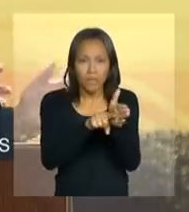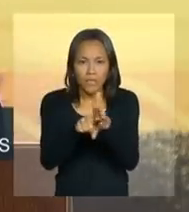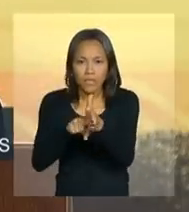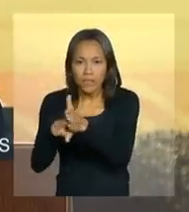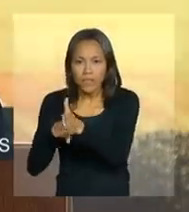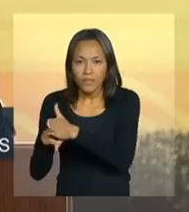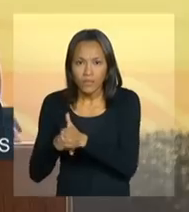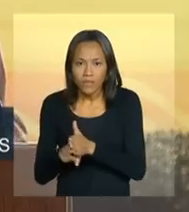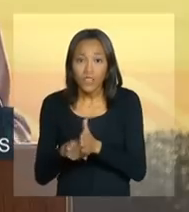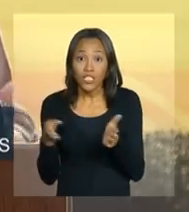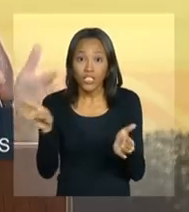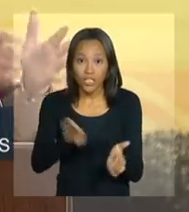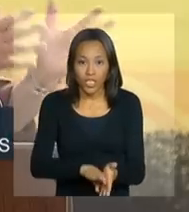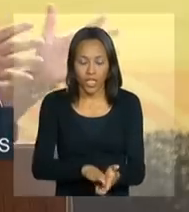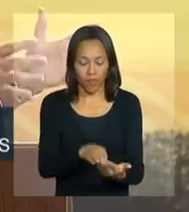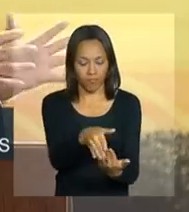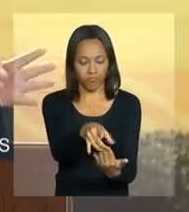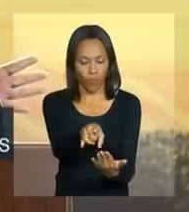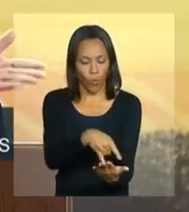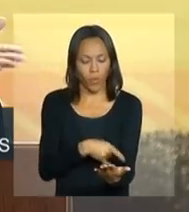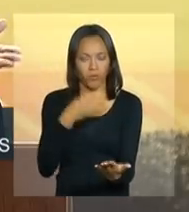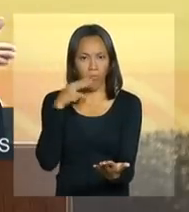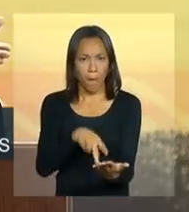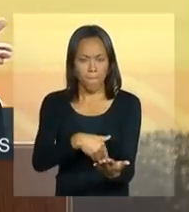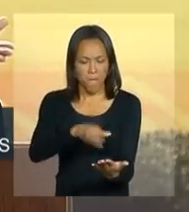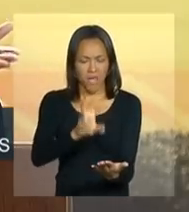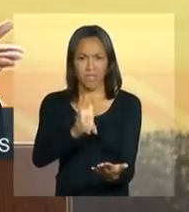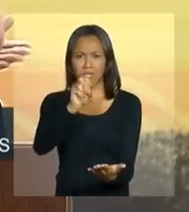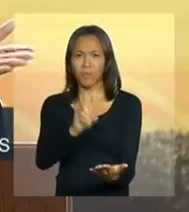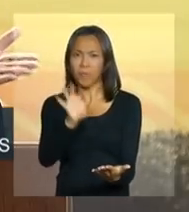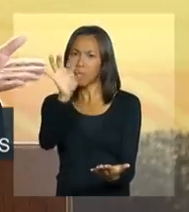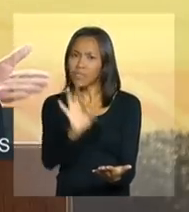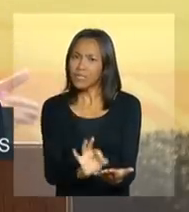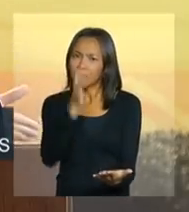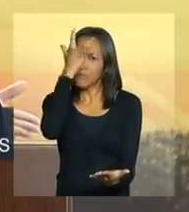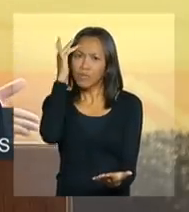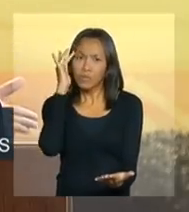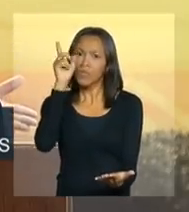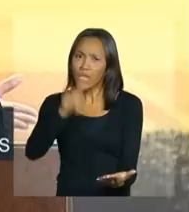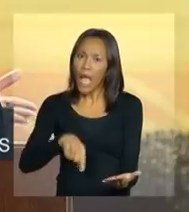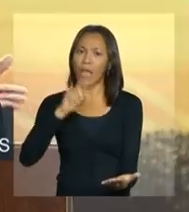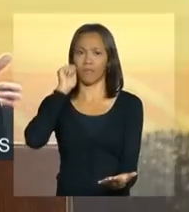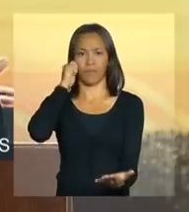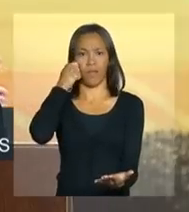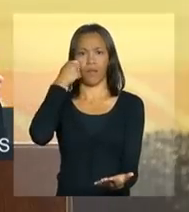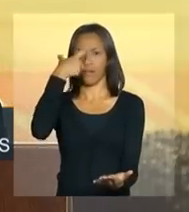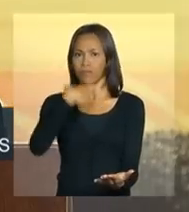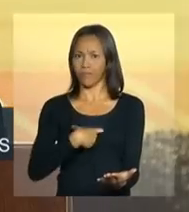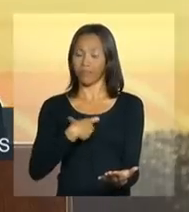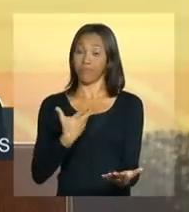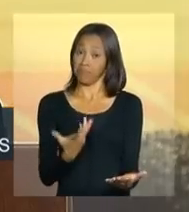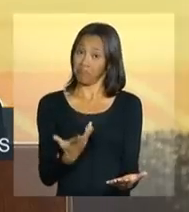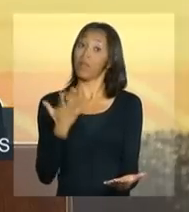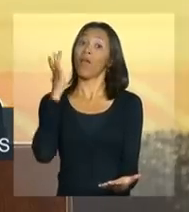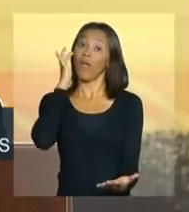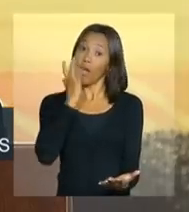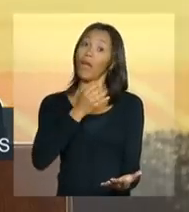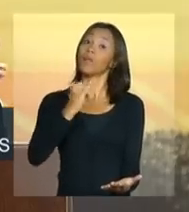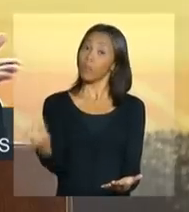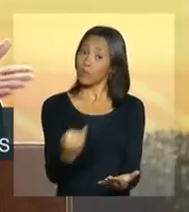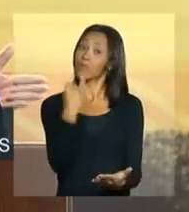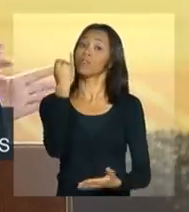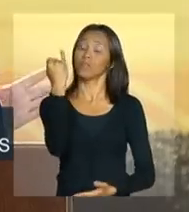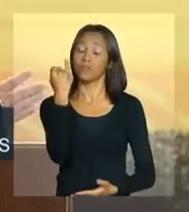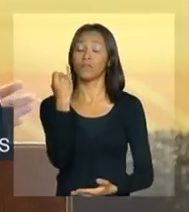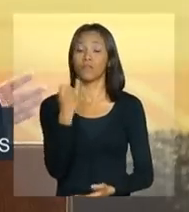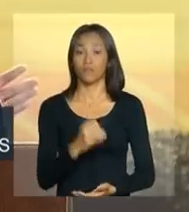populacional chega mais de 50% das pessoas se dizem negras é algo muito importante